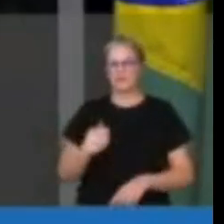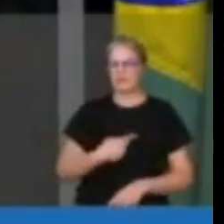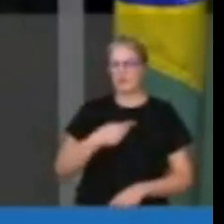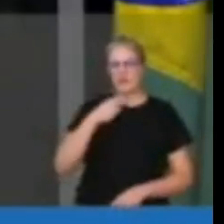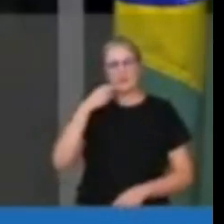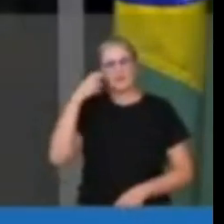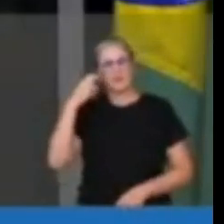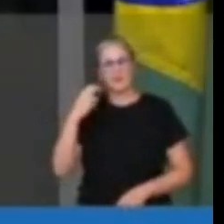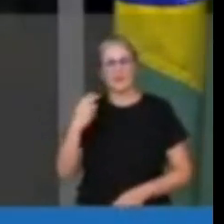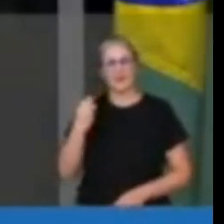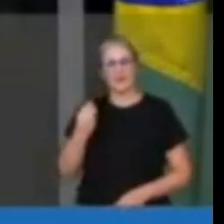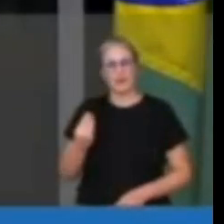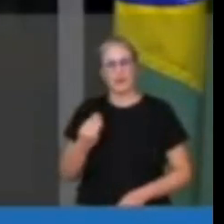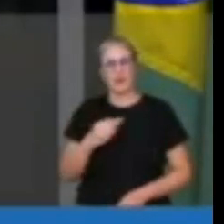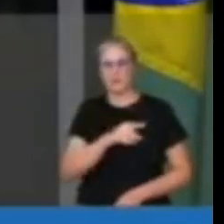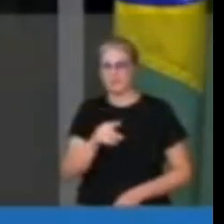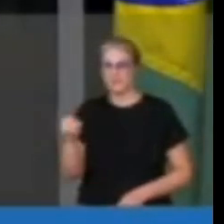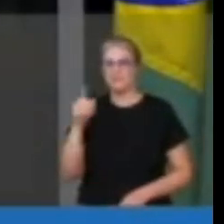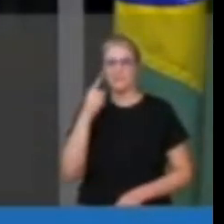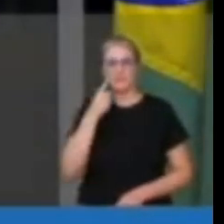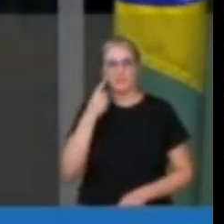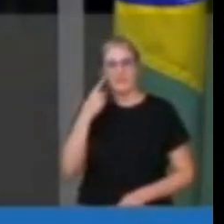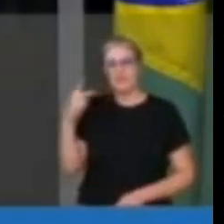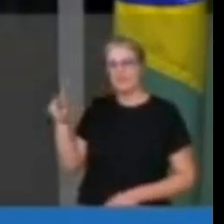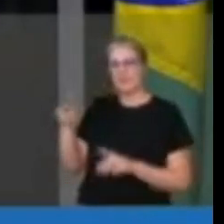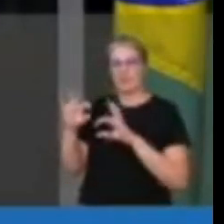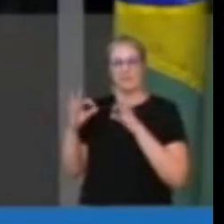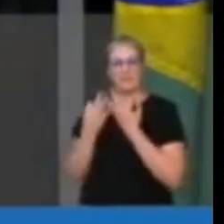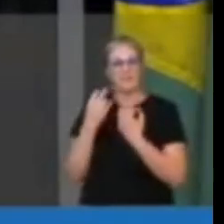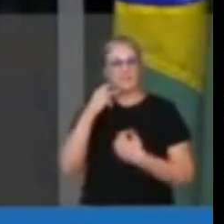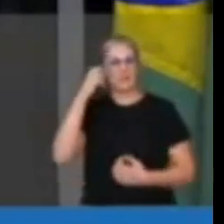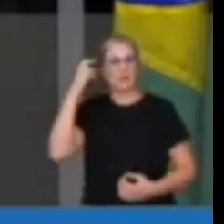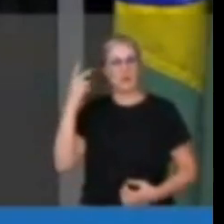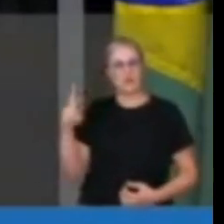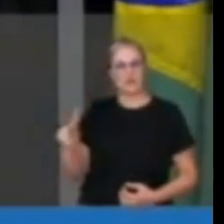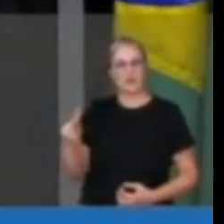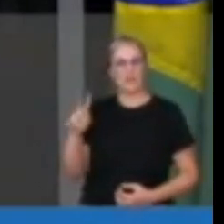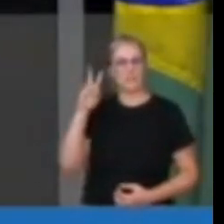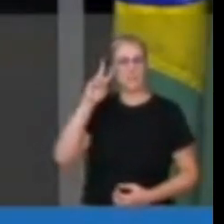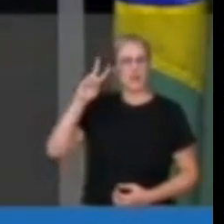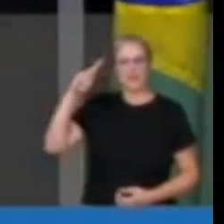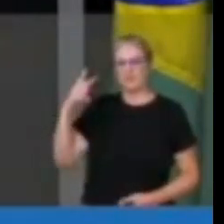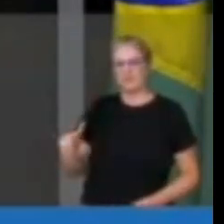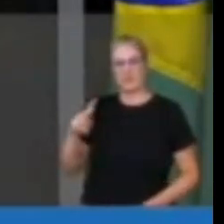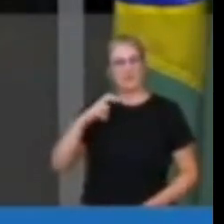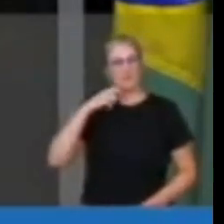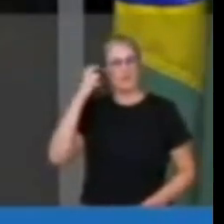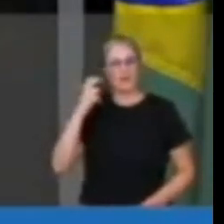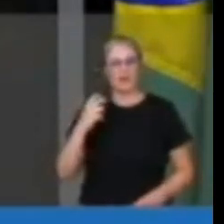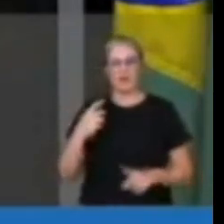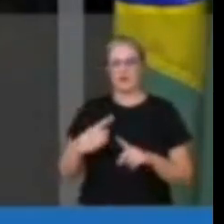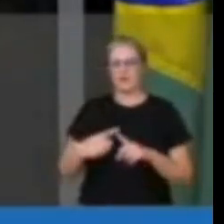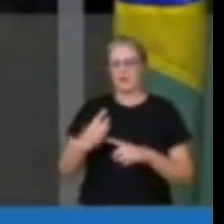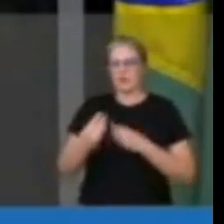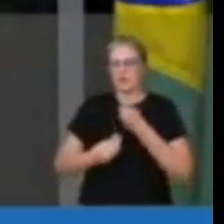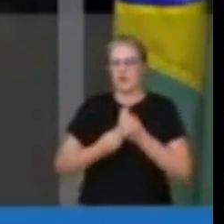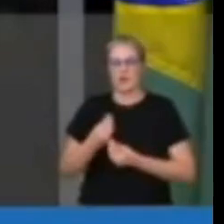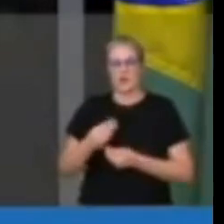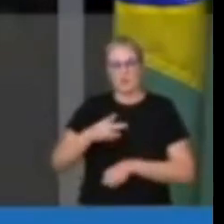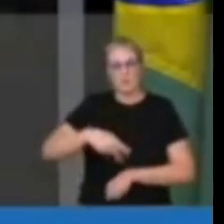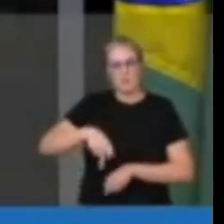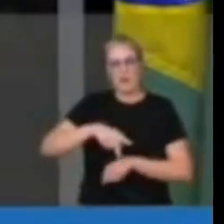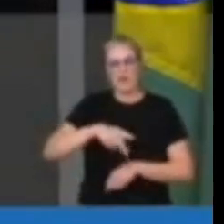seus familiares e para sua própria história. No final das contas, é o Estado brasileiro que